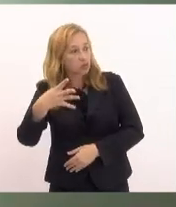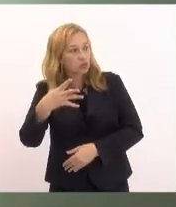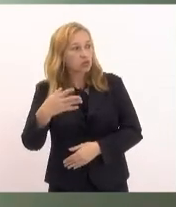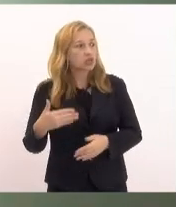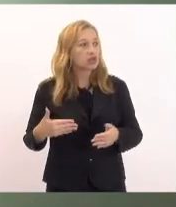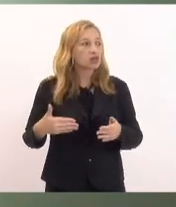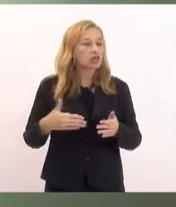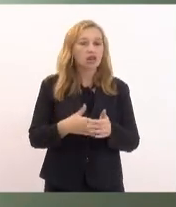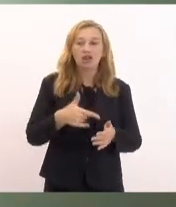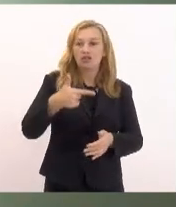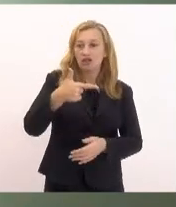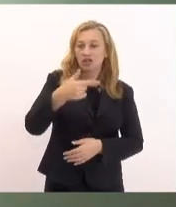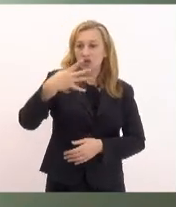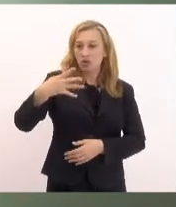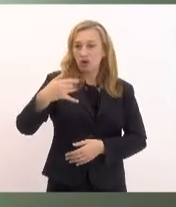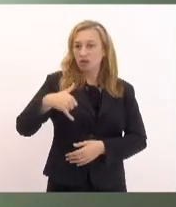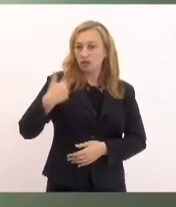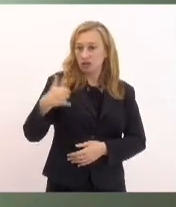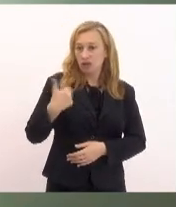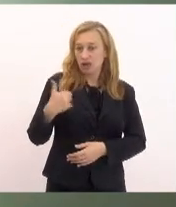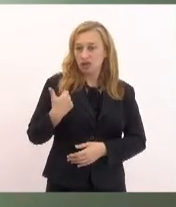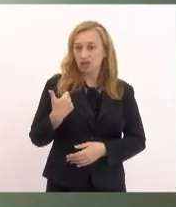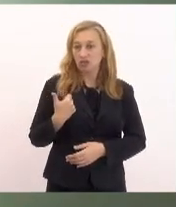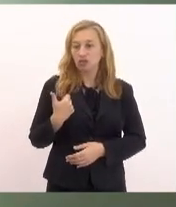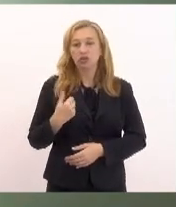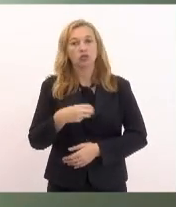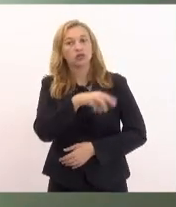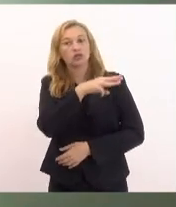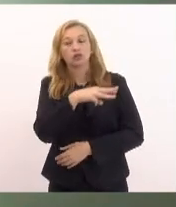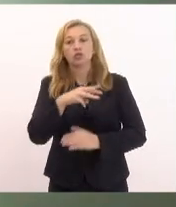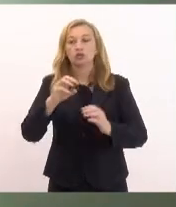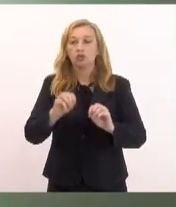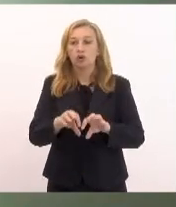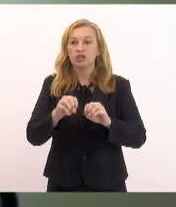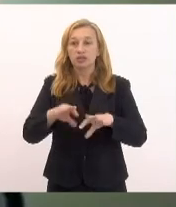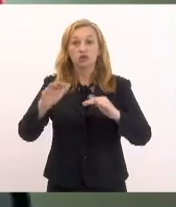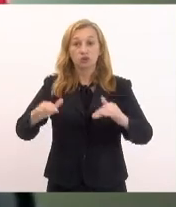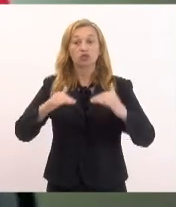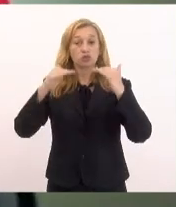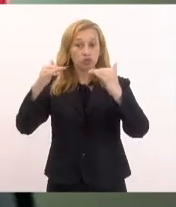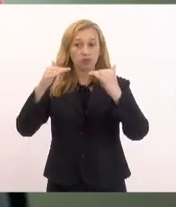e 24 anos cursando o ensino superior,